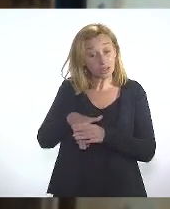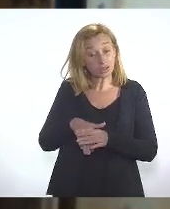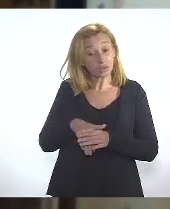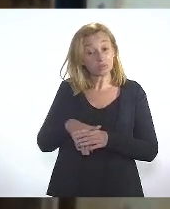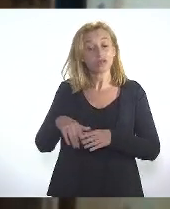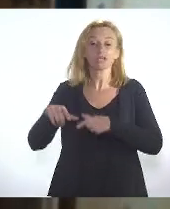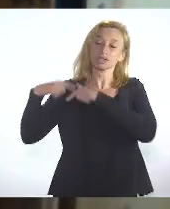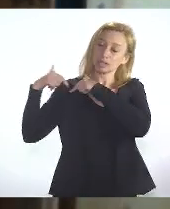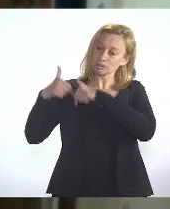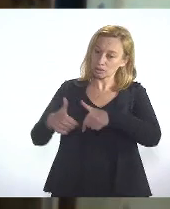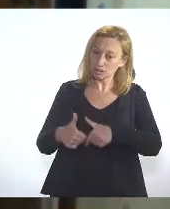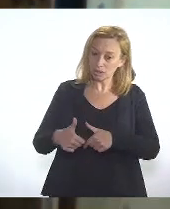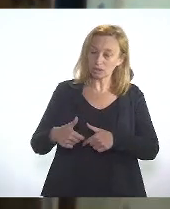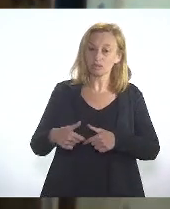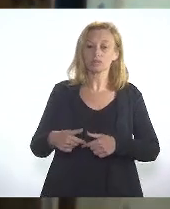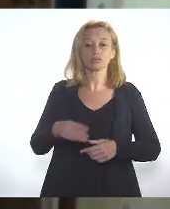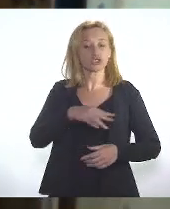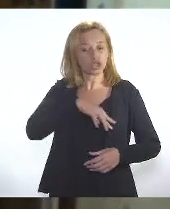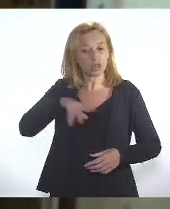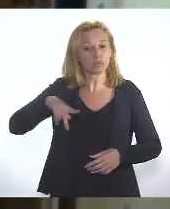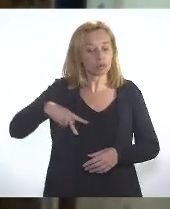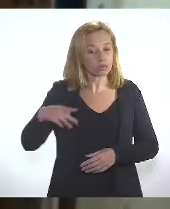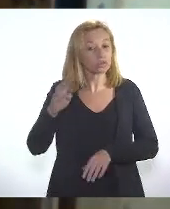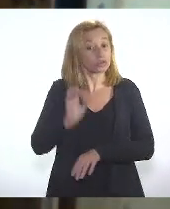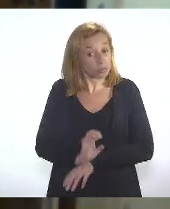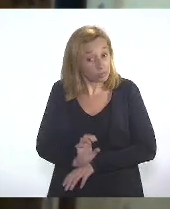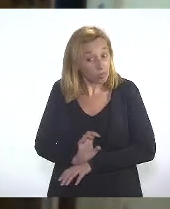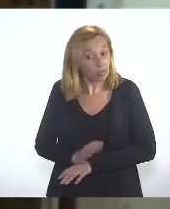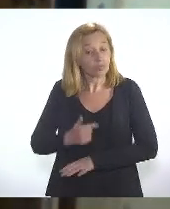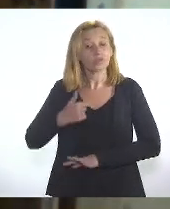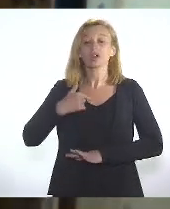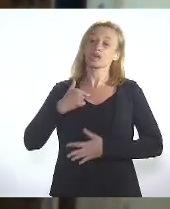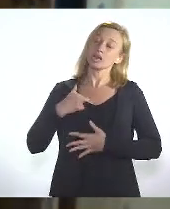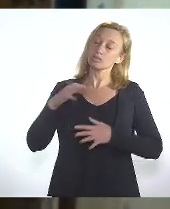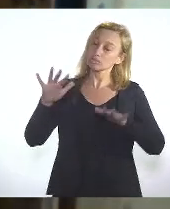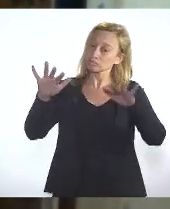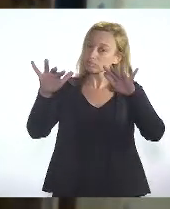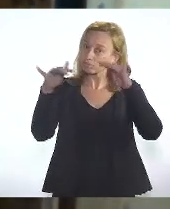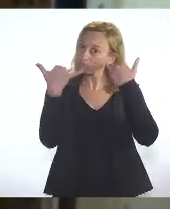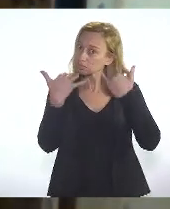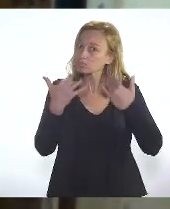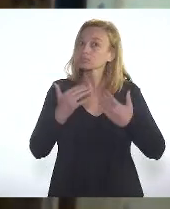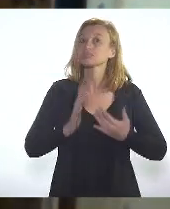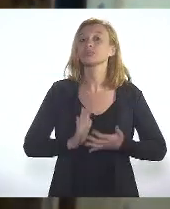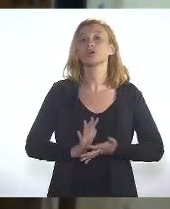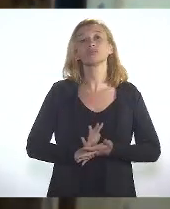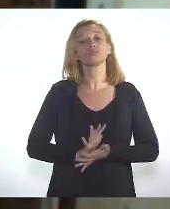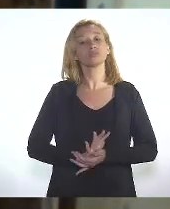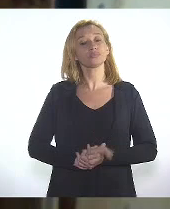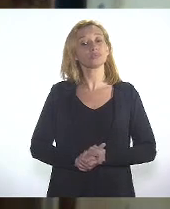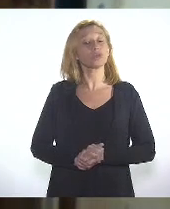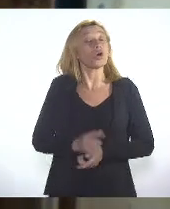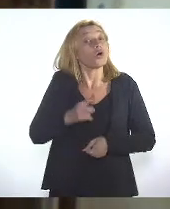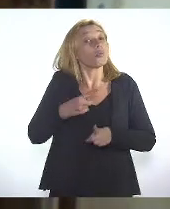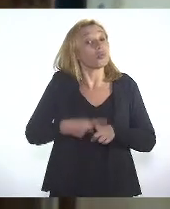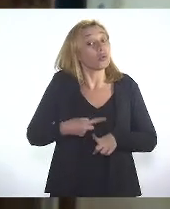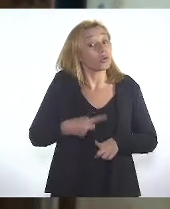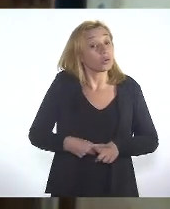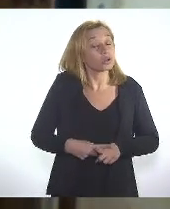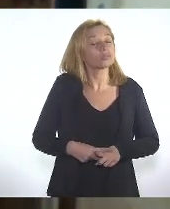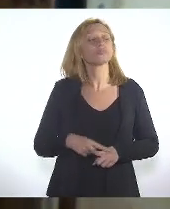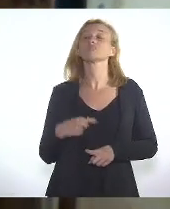Público Estadual. Então, eu estou aqui chamando a atenção, porque